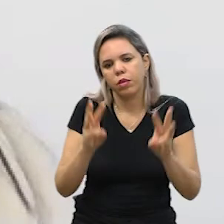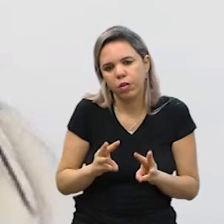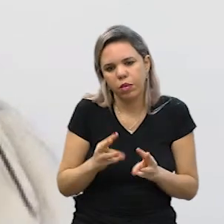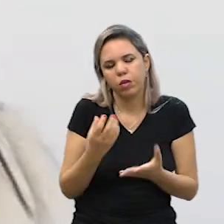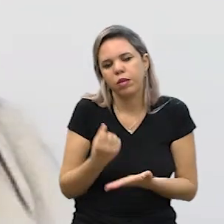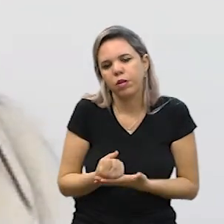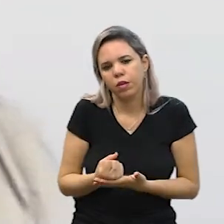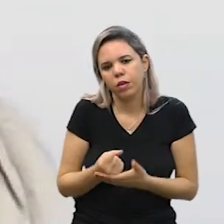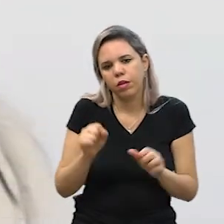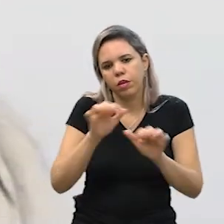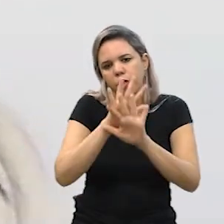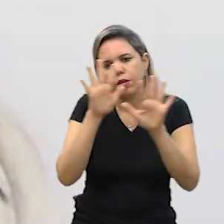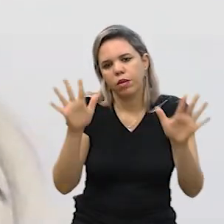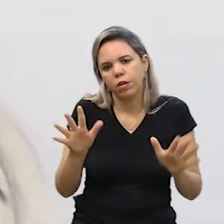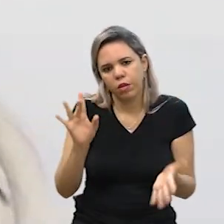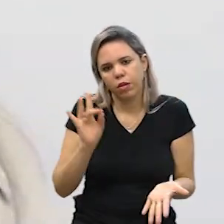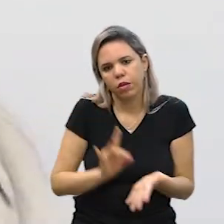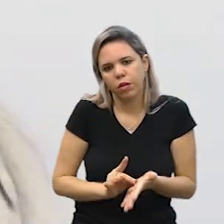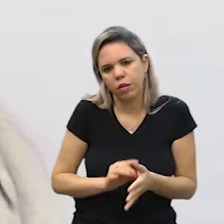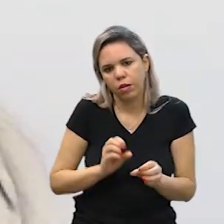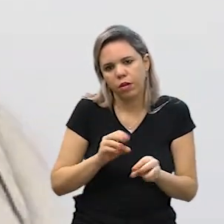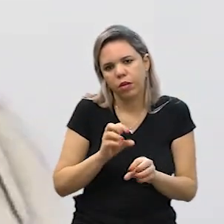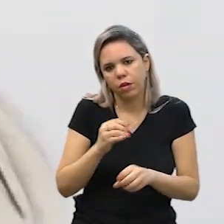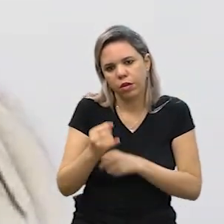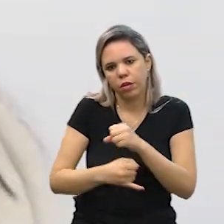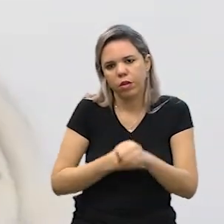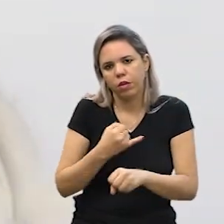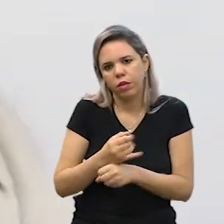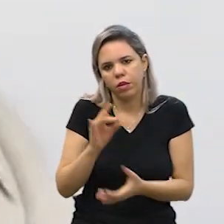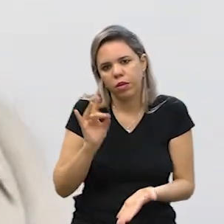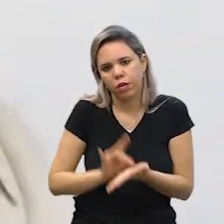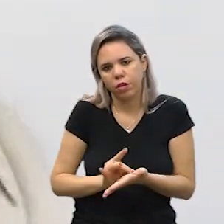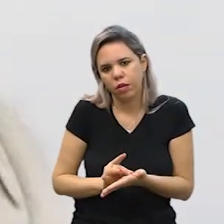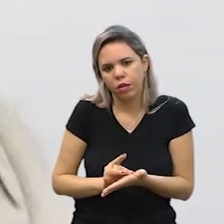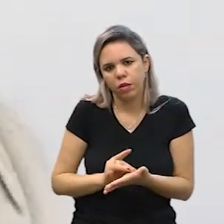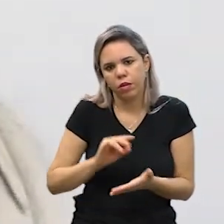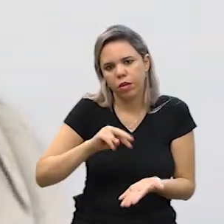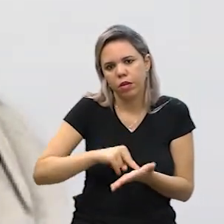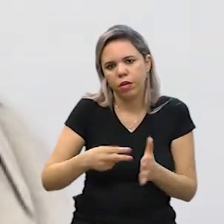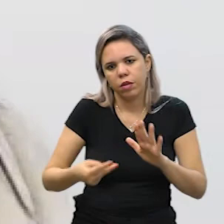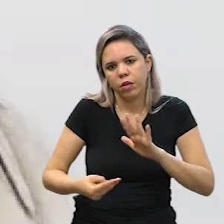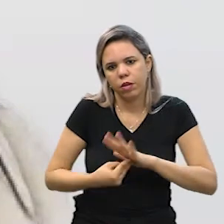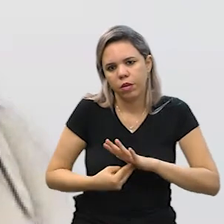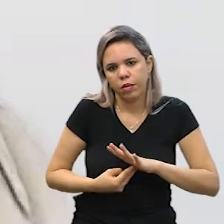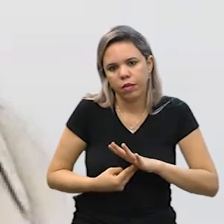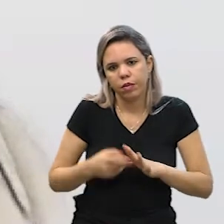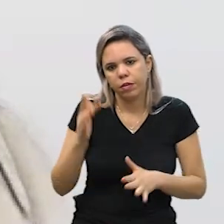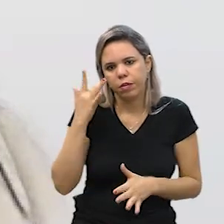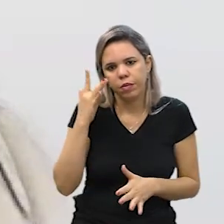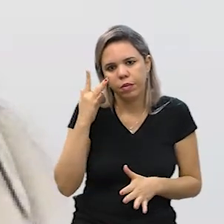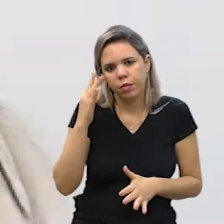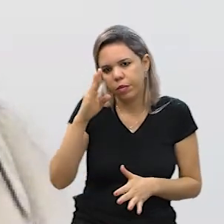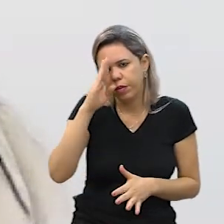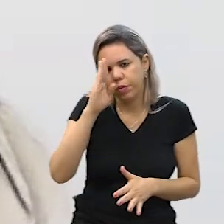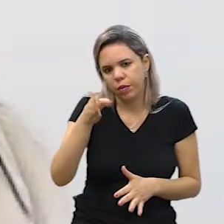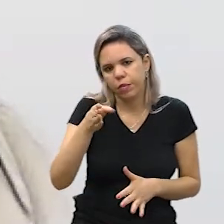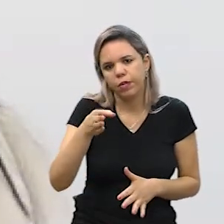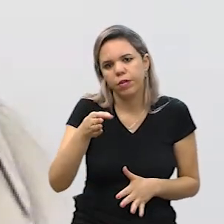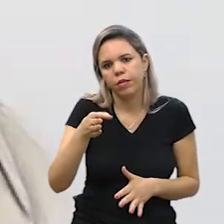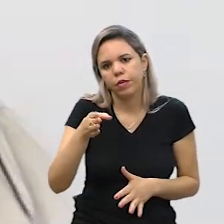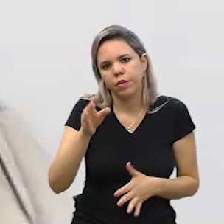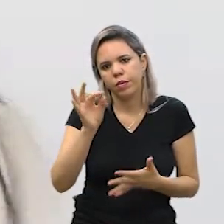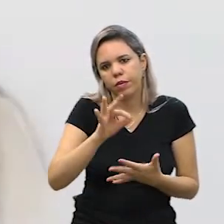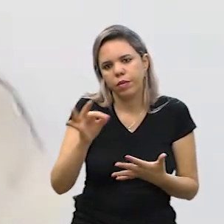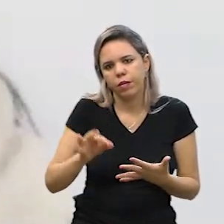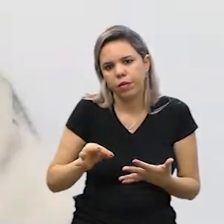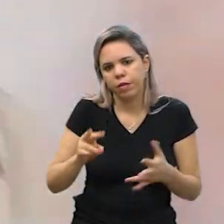skills e um esclarecimento, de fato, de um ensino híbrido. Né? O que de fato é um ensino híbrido? Eu acho que os pontos principais são